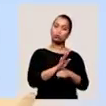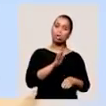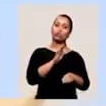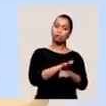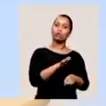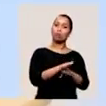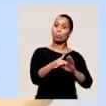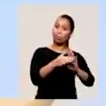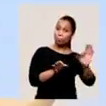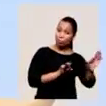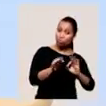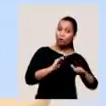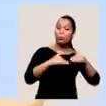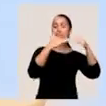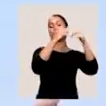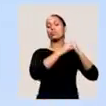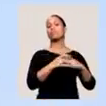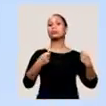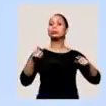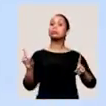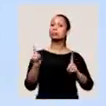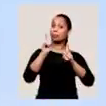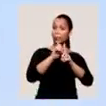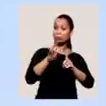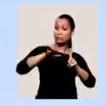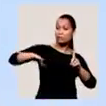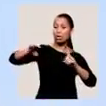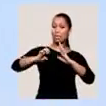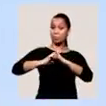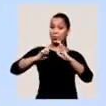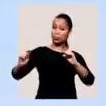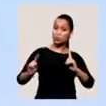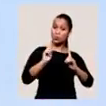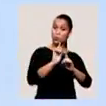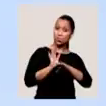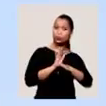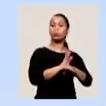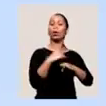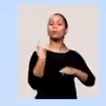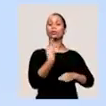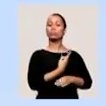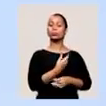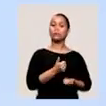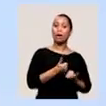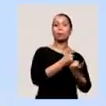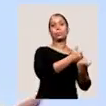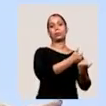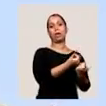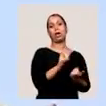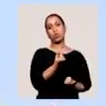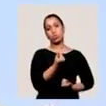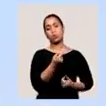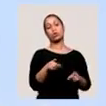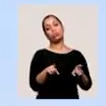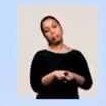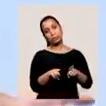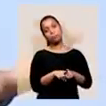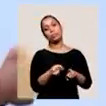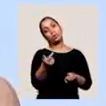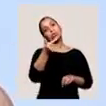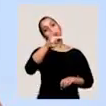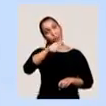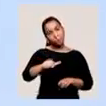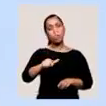projeto possa existir, ele precisa da parceria de empresas que vão nos apoiar tanto financeiramente